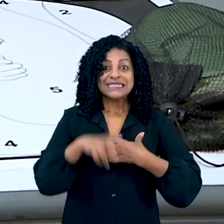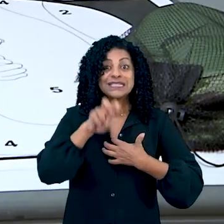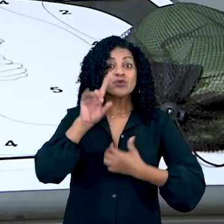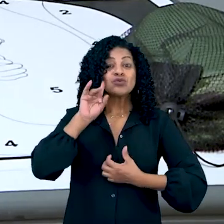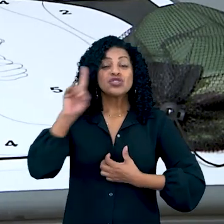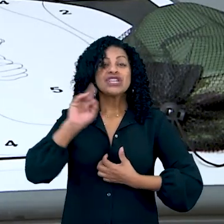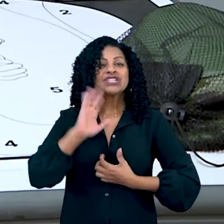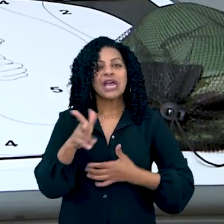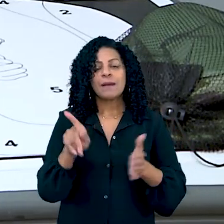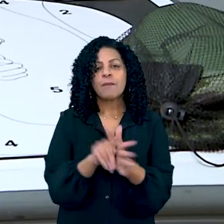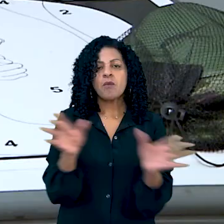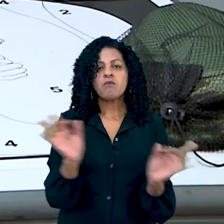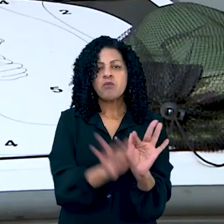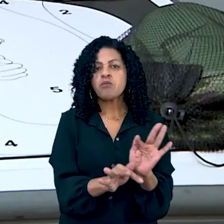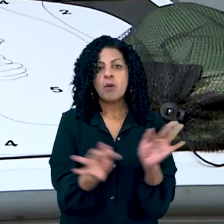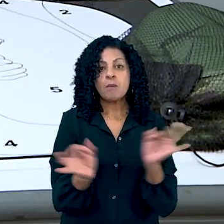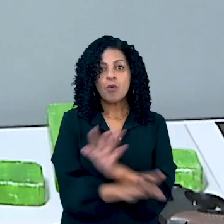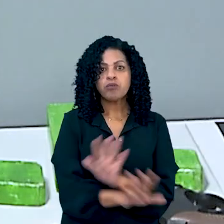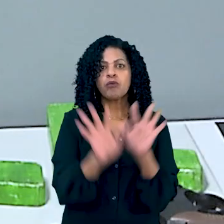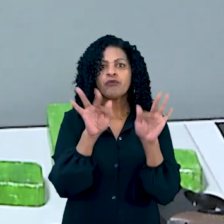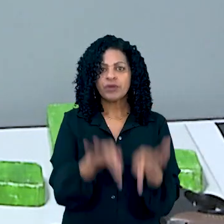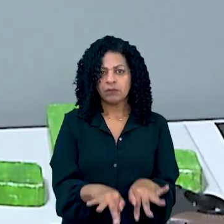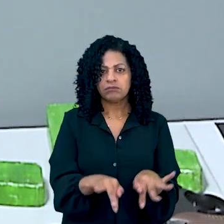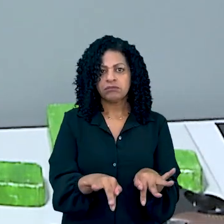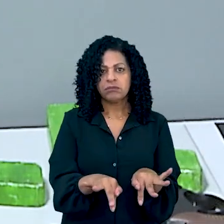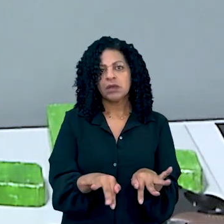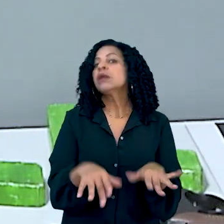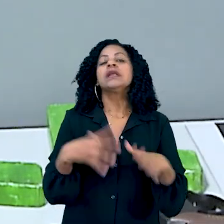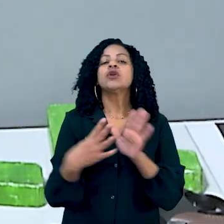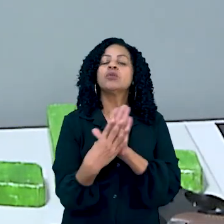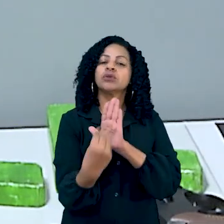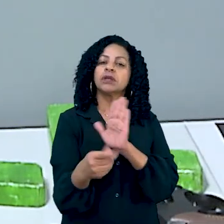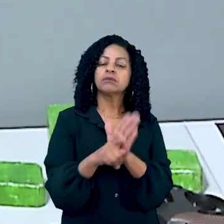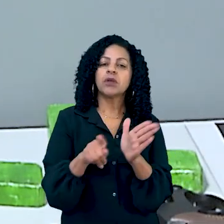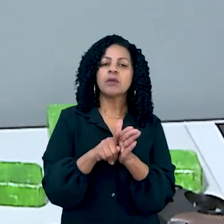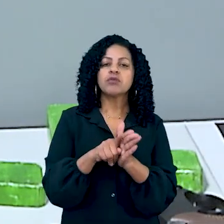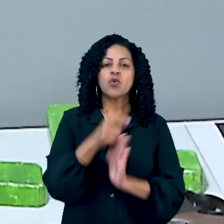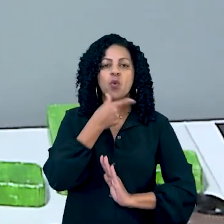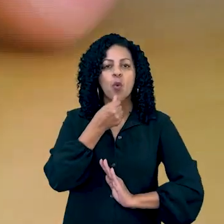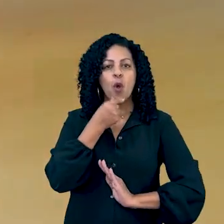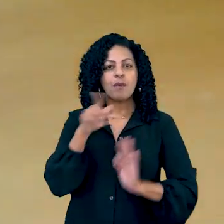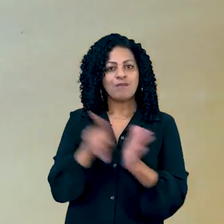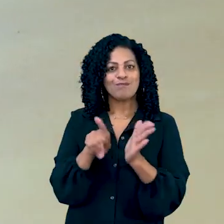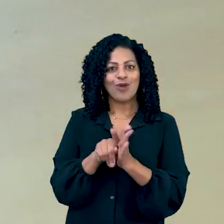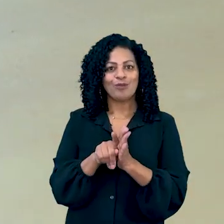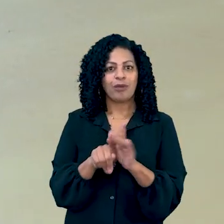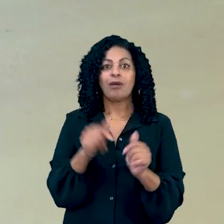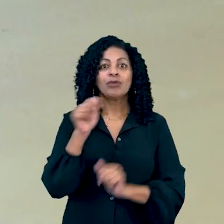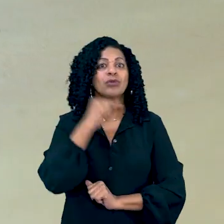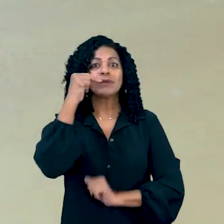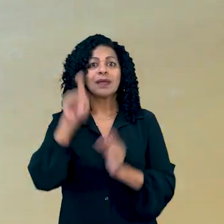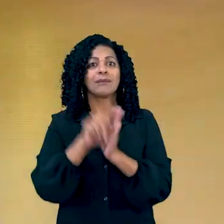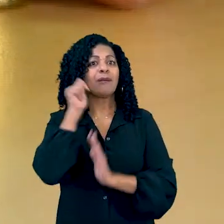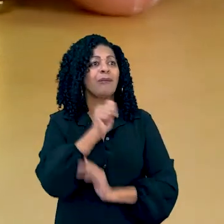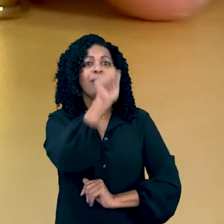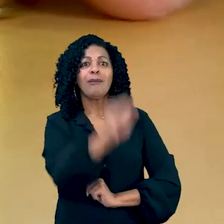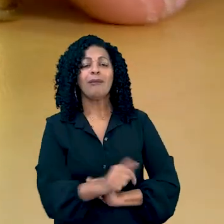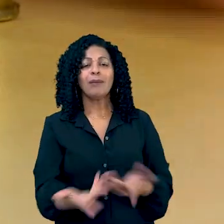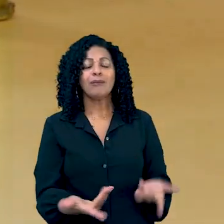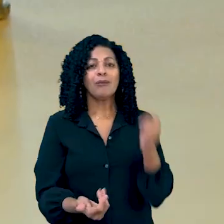por 5 dias e considerou o modelo masculino inadequado ao corpo feminino. O laudo técnico também